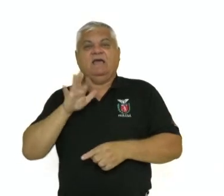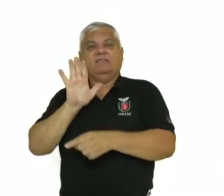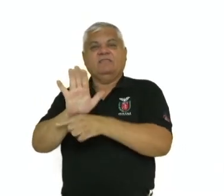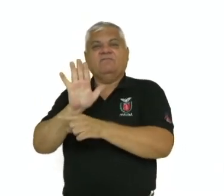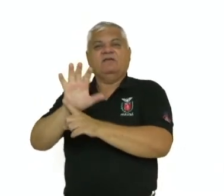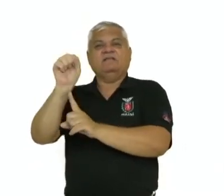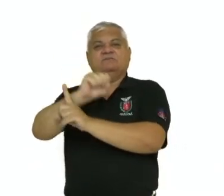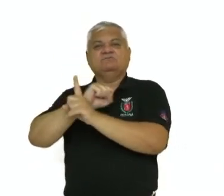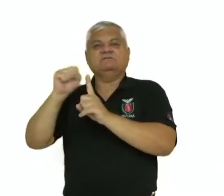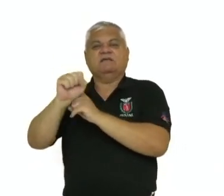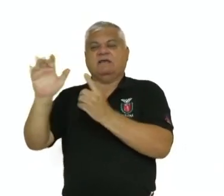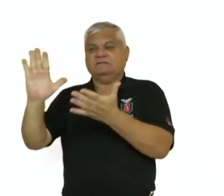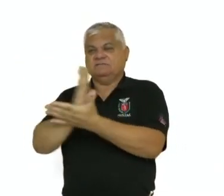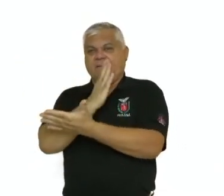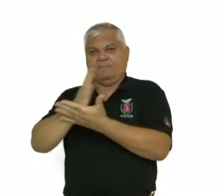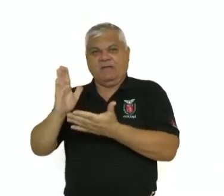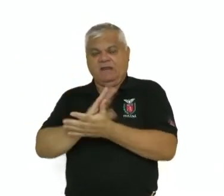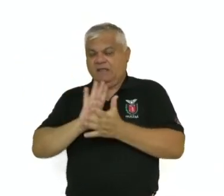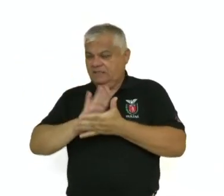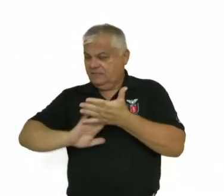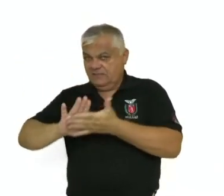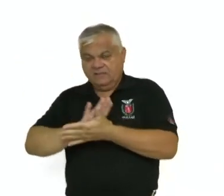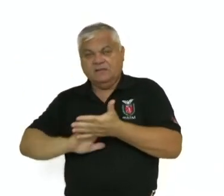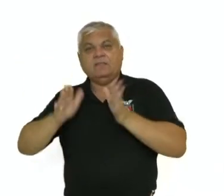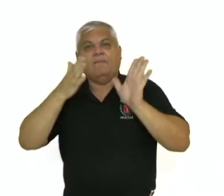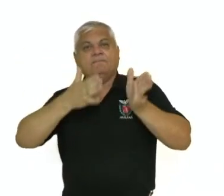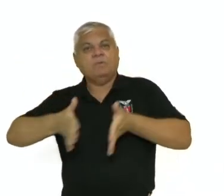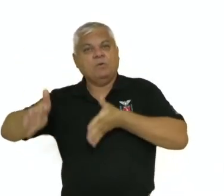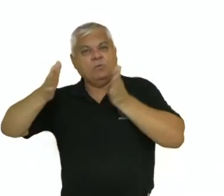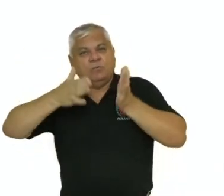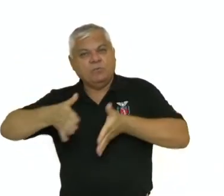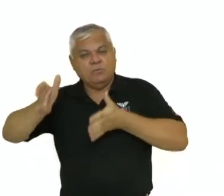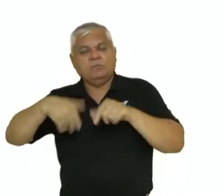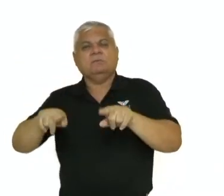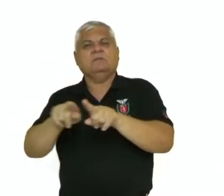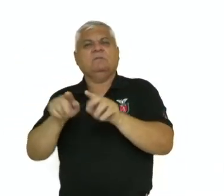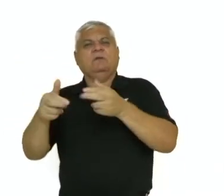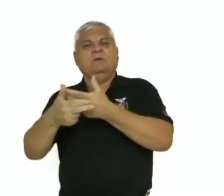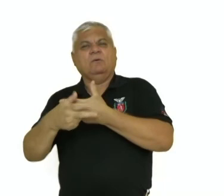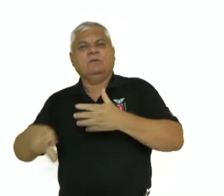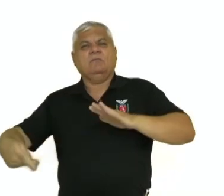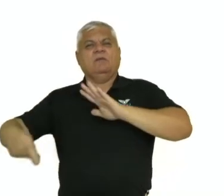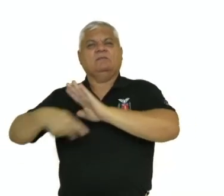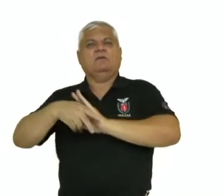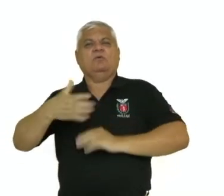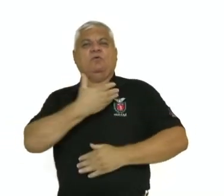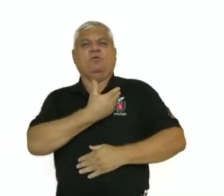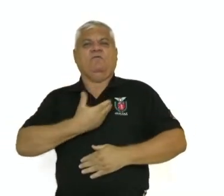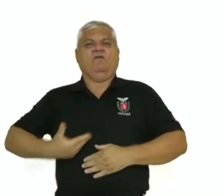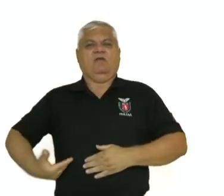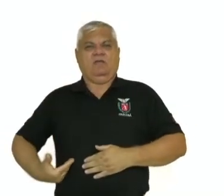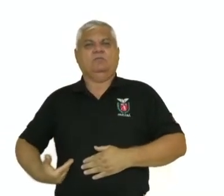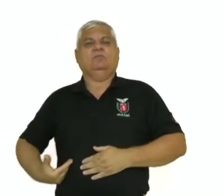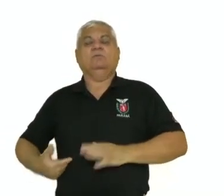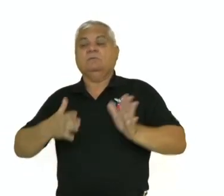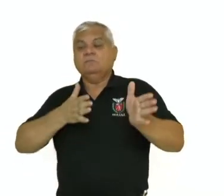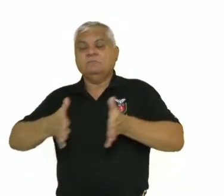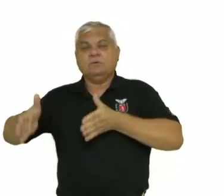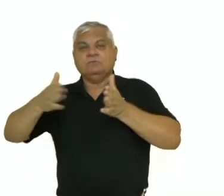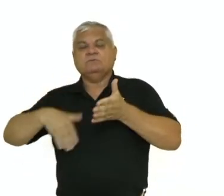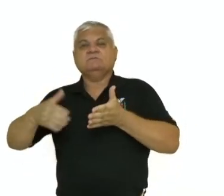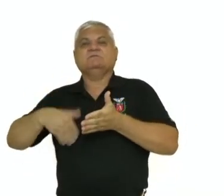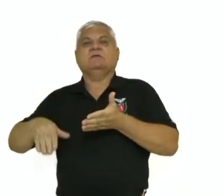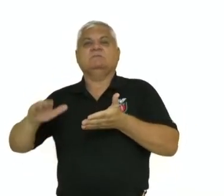sem classes. Neles, os meios de produção e outros bens pertencem ao governo e a produção é